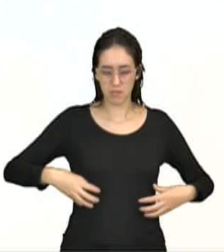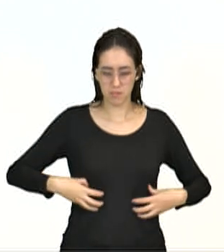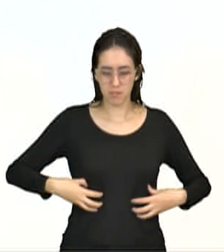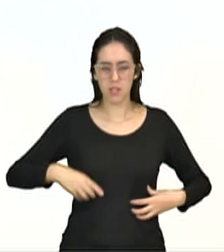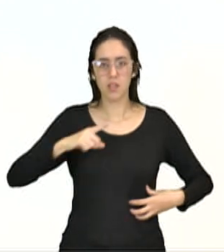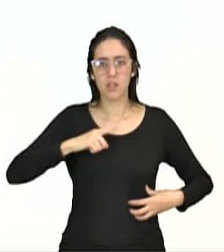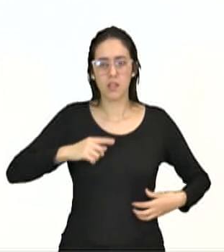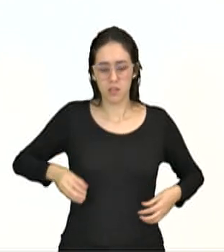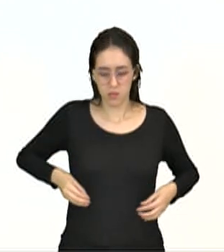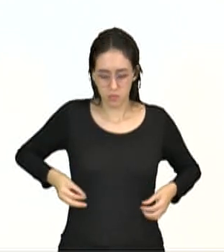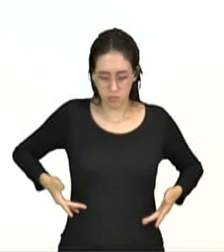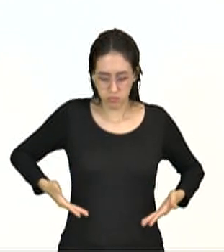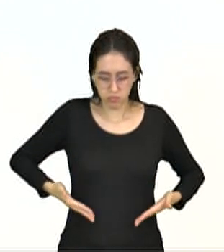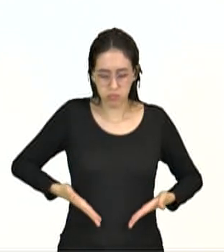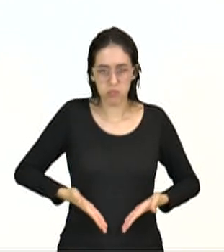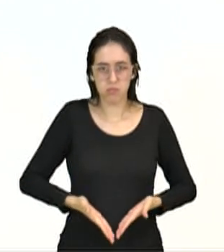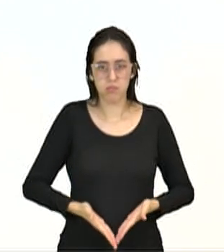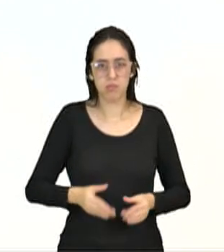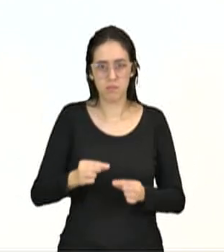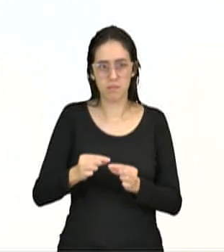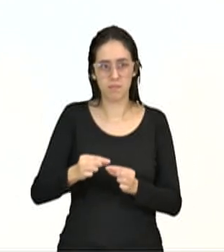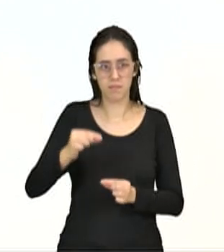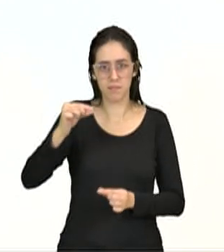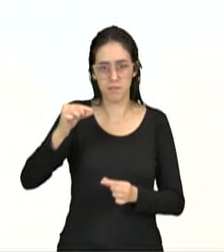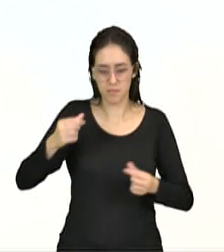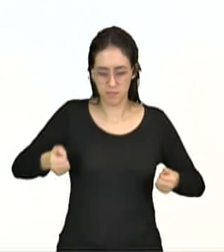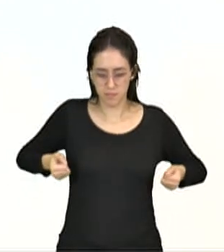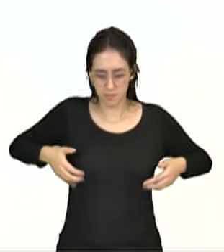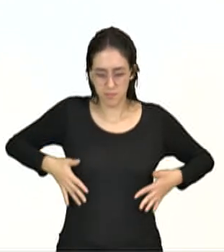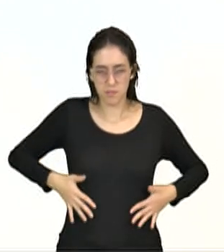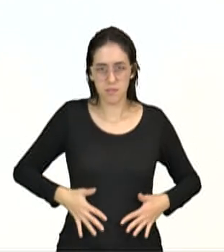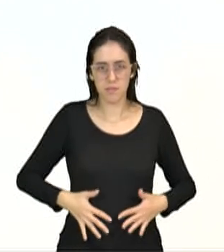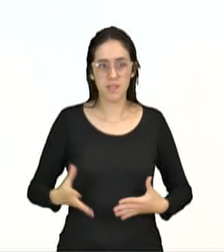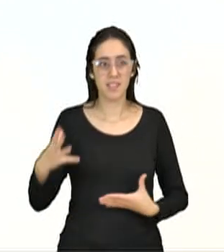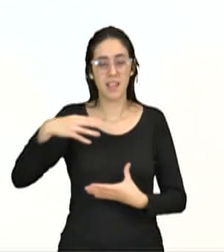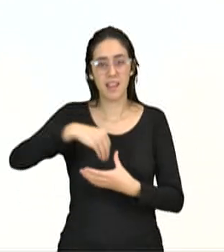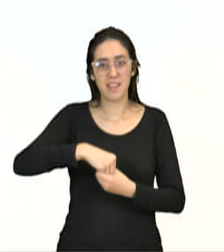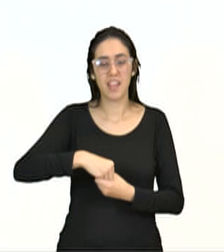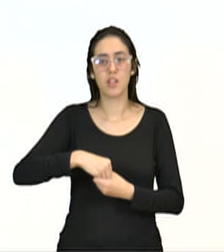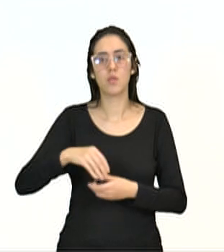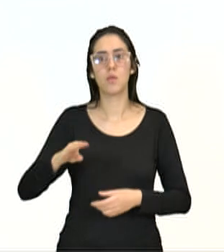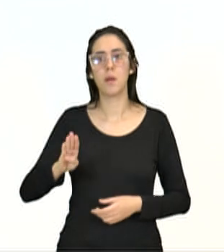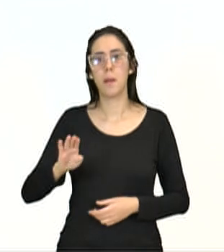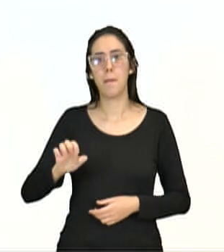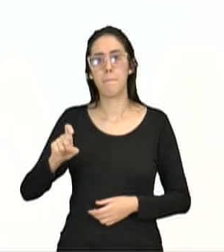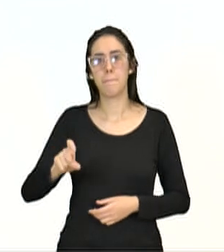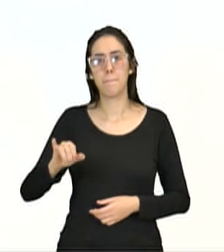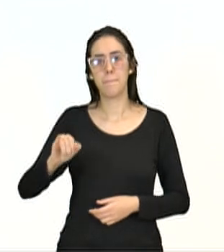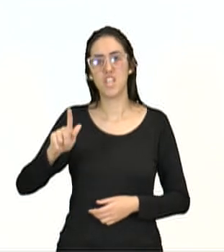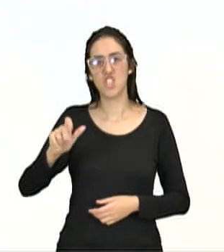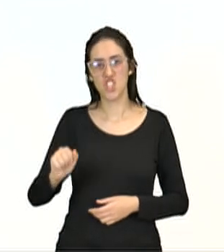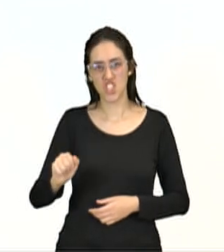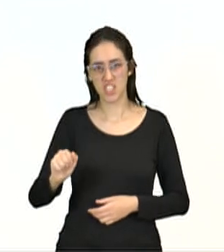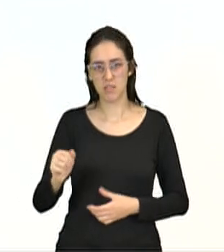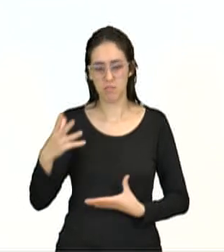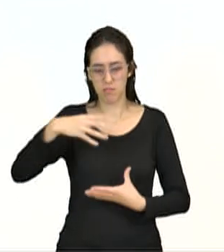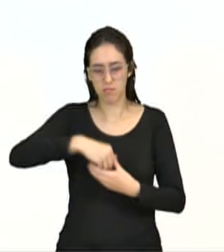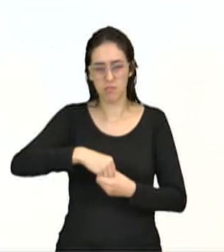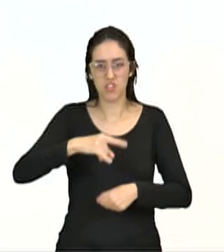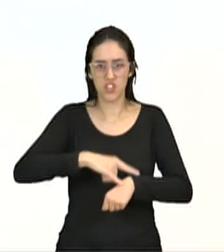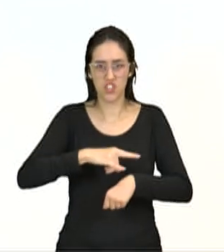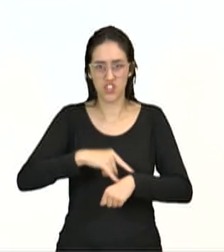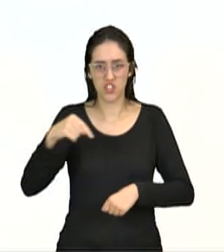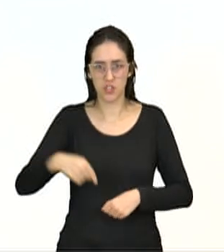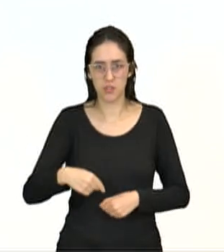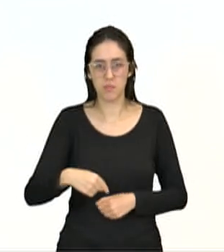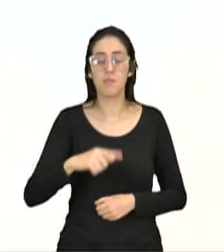pelos ureteres até o órgão armazenador de urina, que é a nossa bexiga urinária. Então, a gente